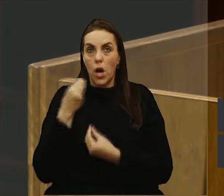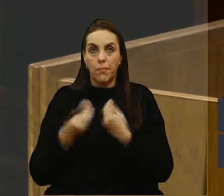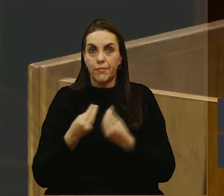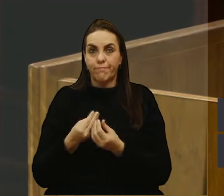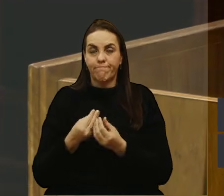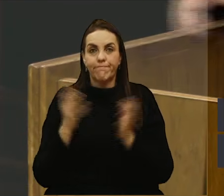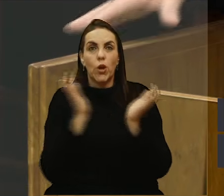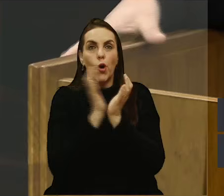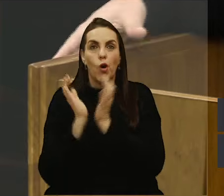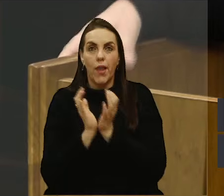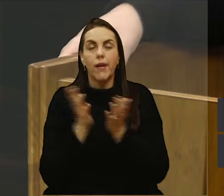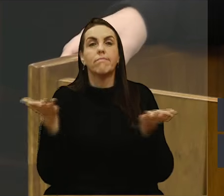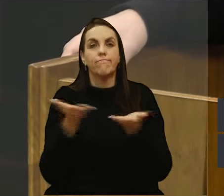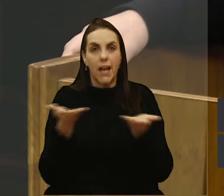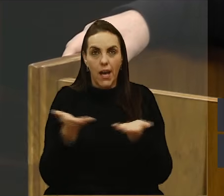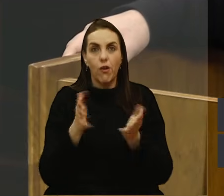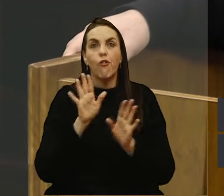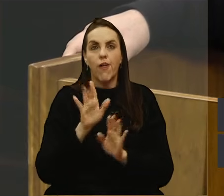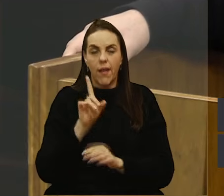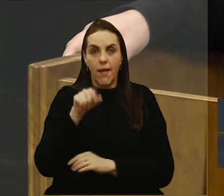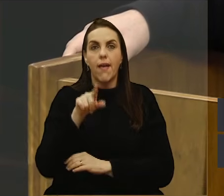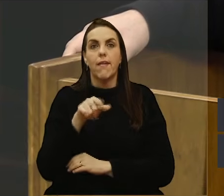Então, colegas, nós chegamos a um estado